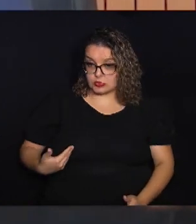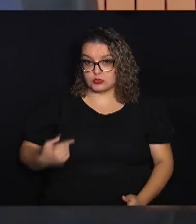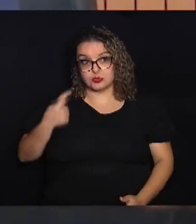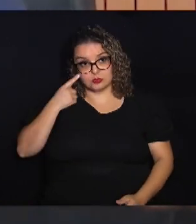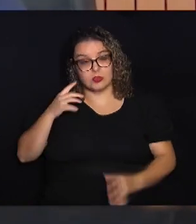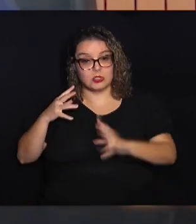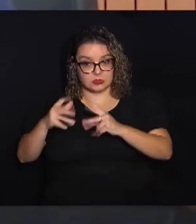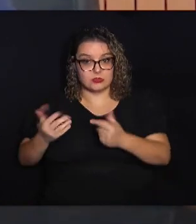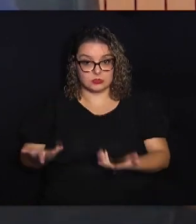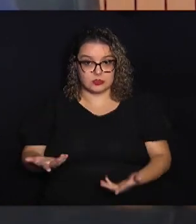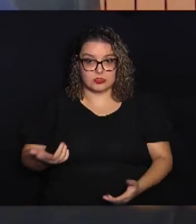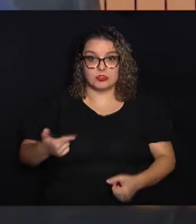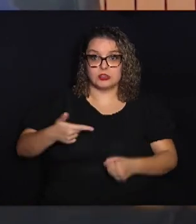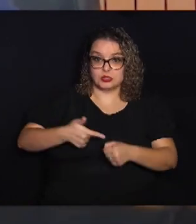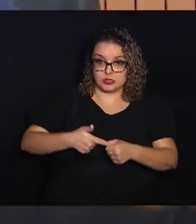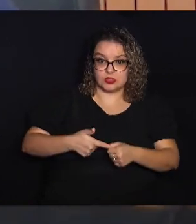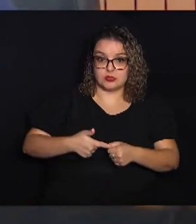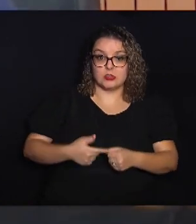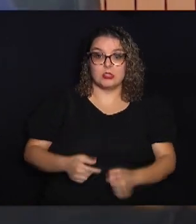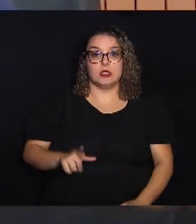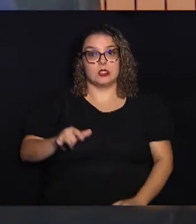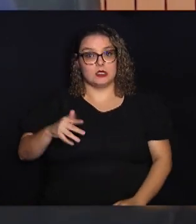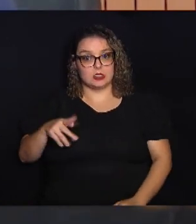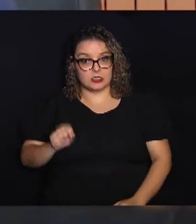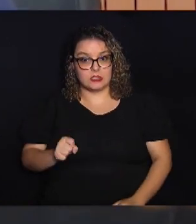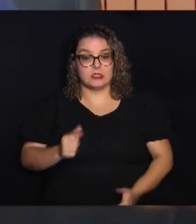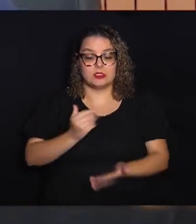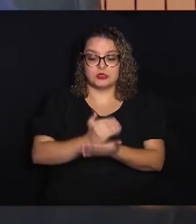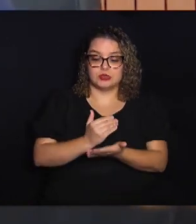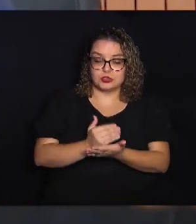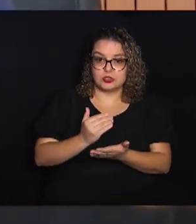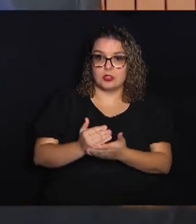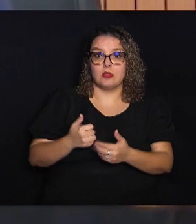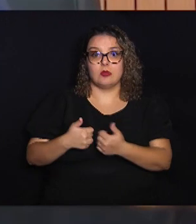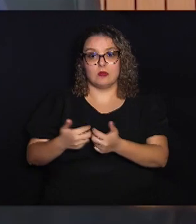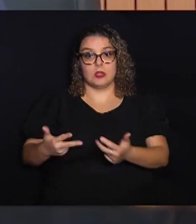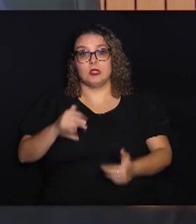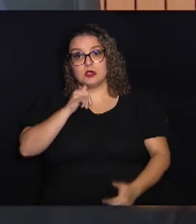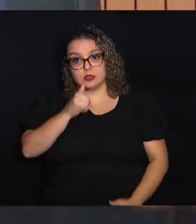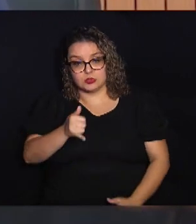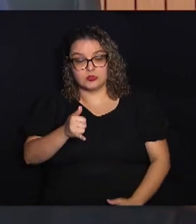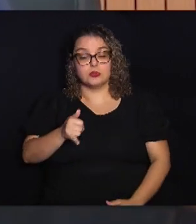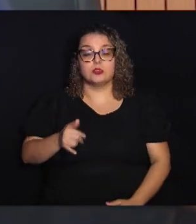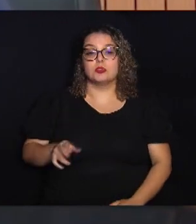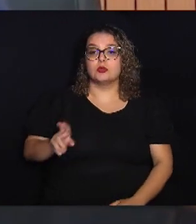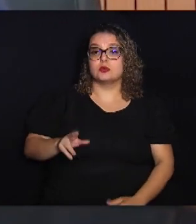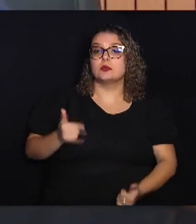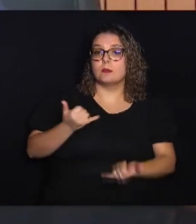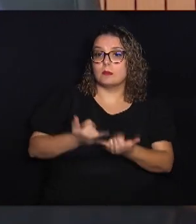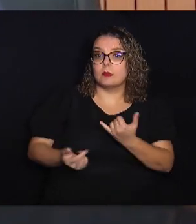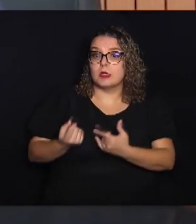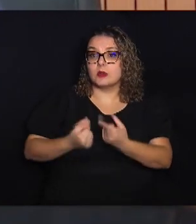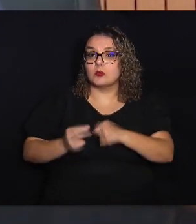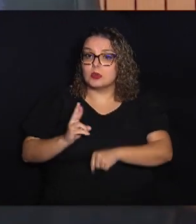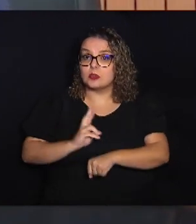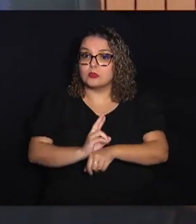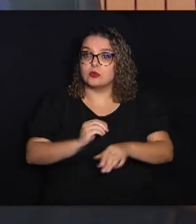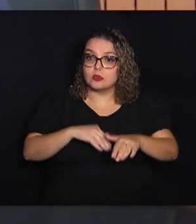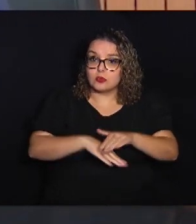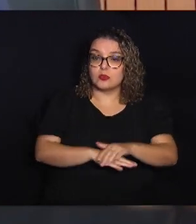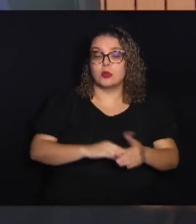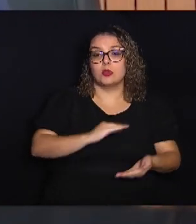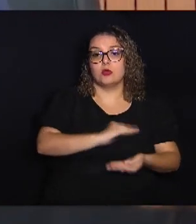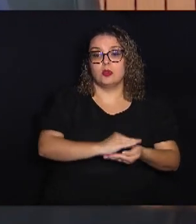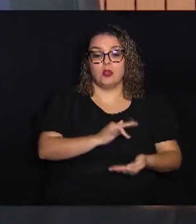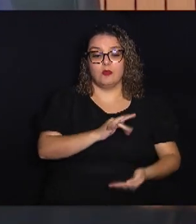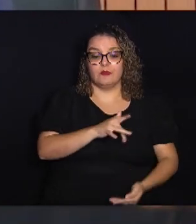e diesel, e linhas de crédito para veículos elétricos, que usa parte dos recursos de um fundo chamado Fundo Clima,